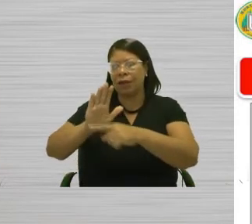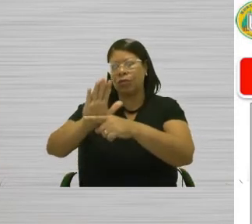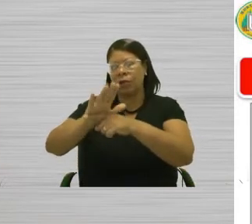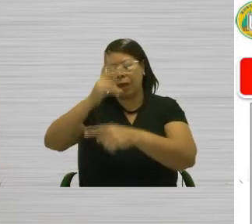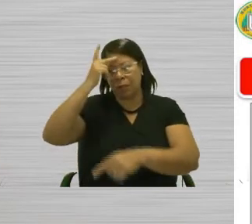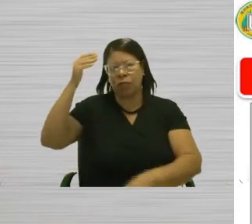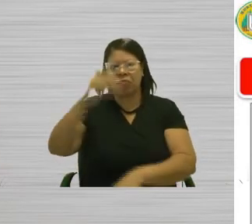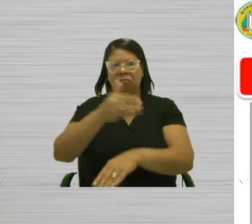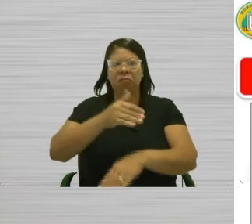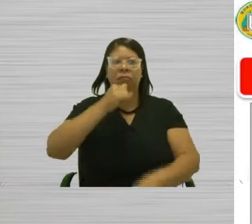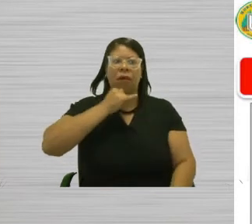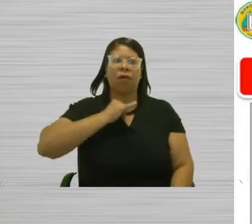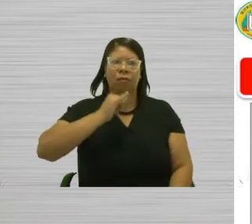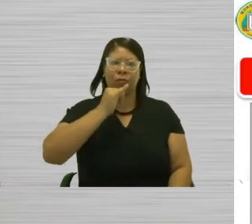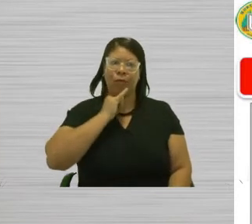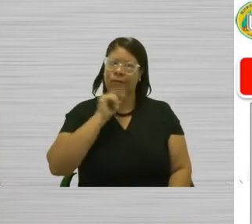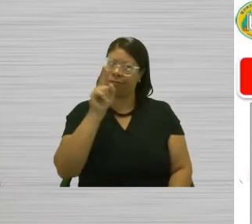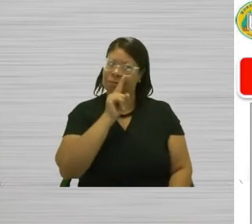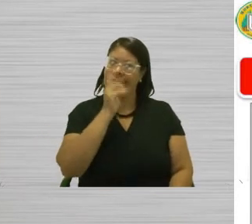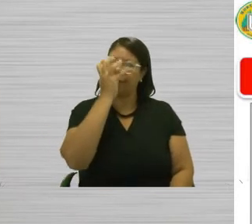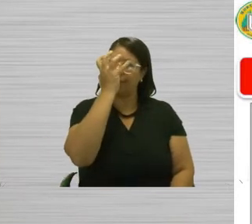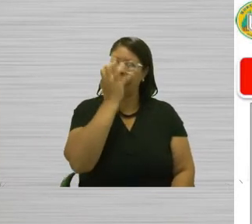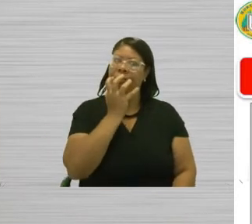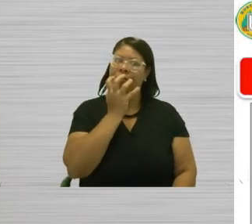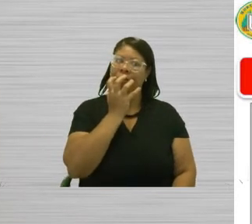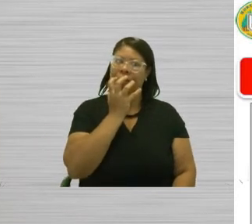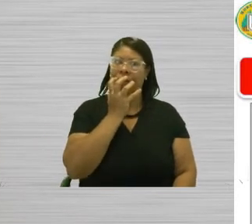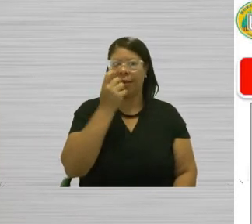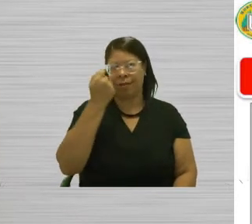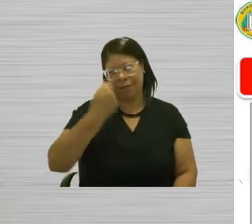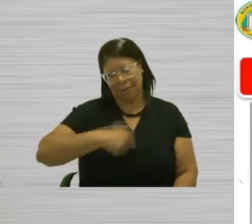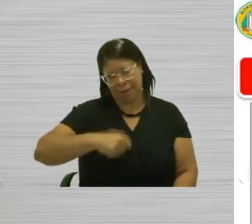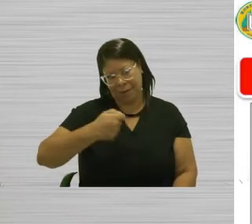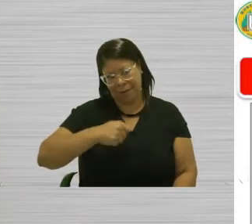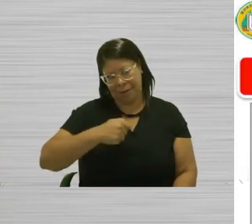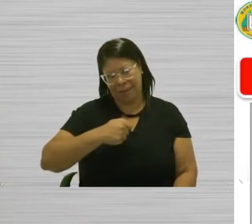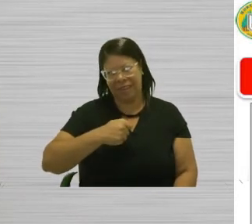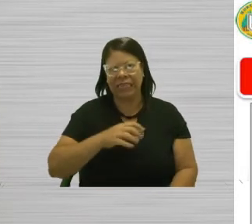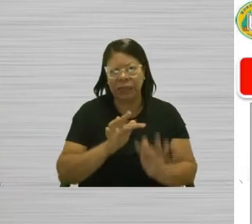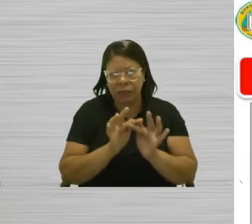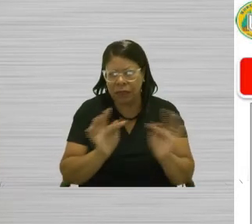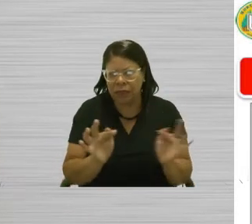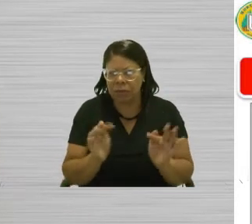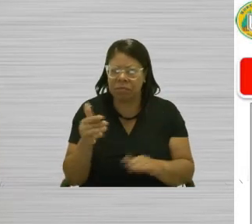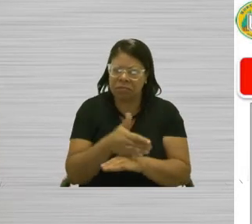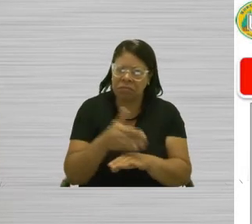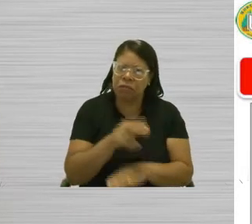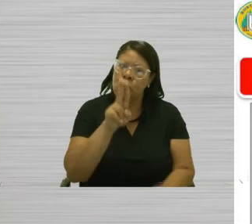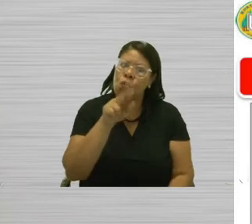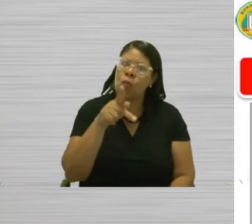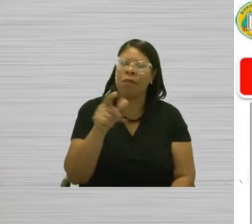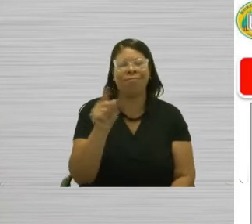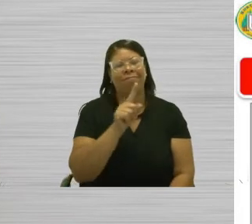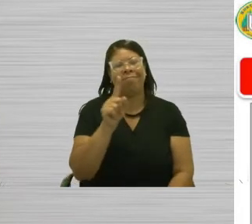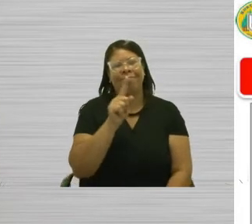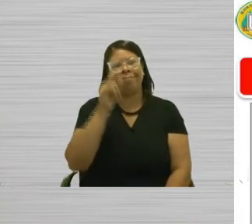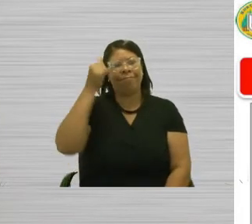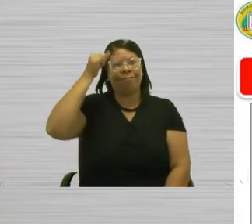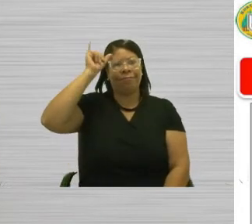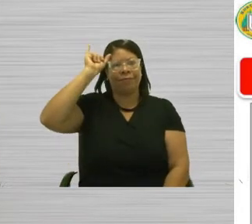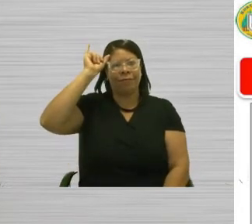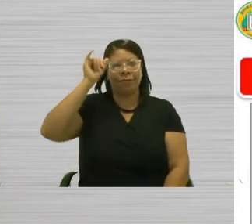população, aonde procurar o melhor acesso. No atendimento médico do pronto-socorro, nós tivemos, no